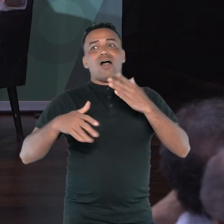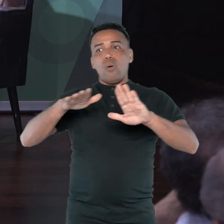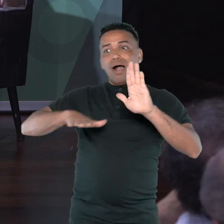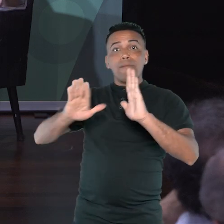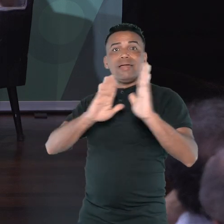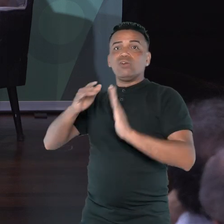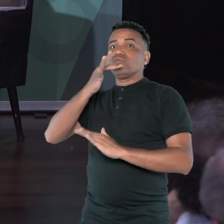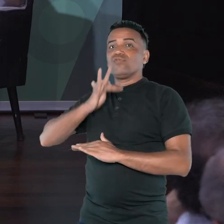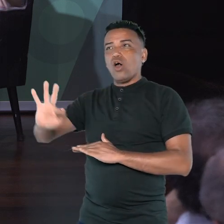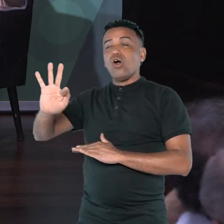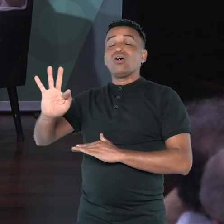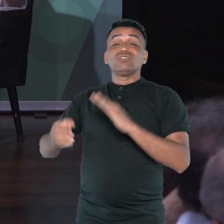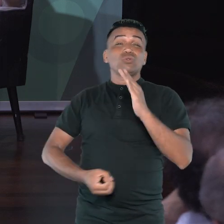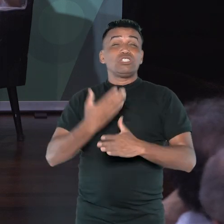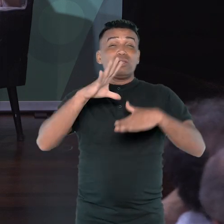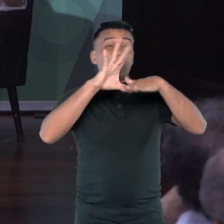uma série de adoecimentos